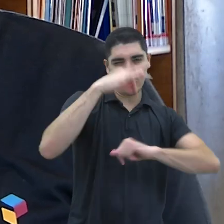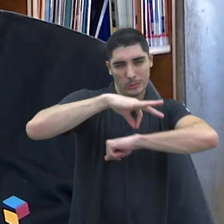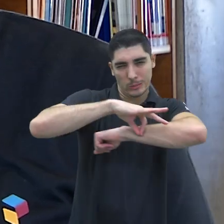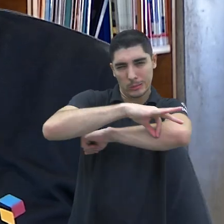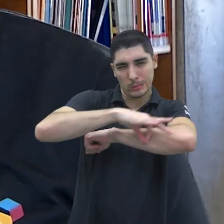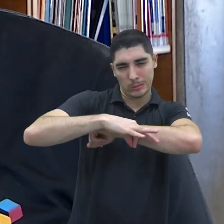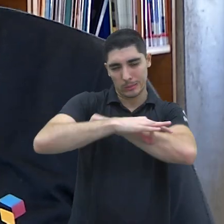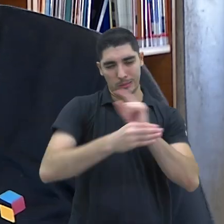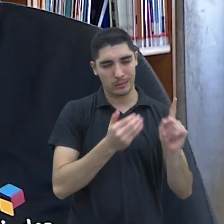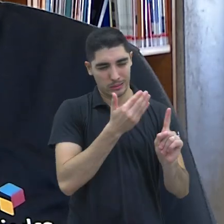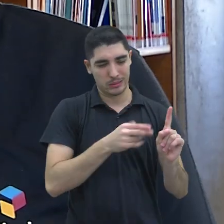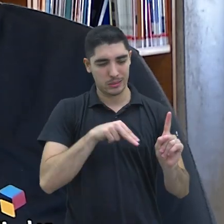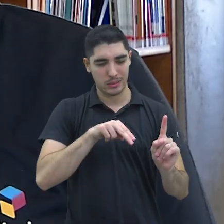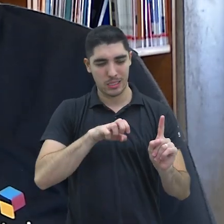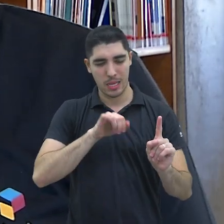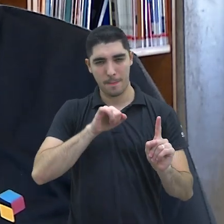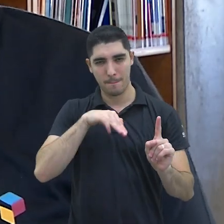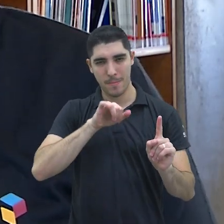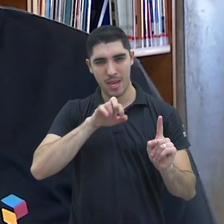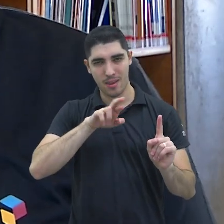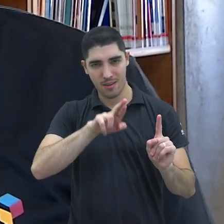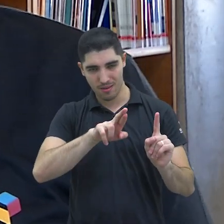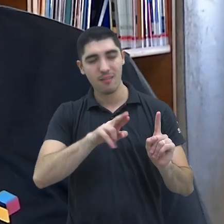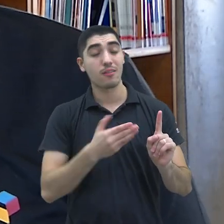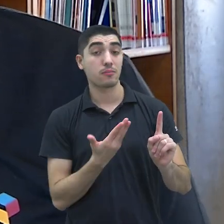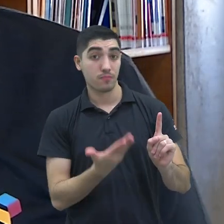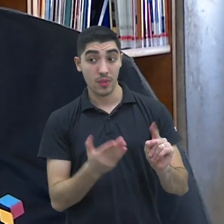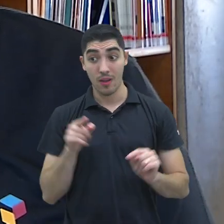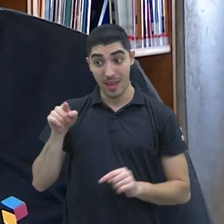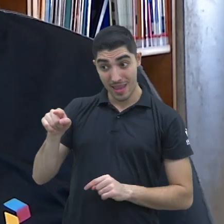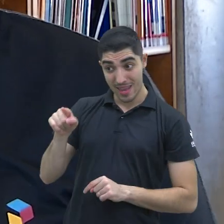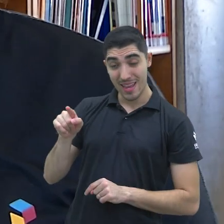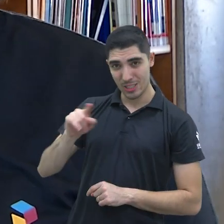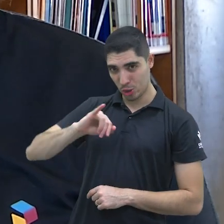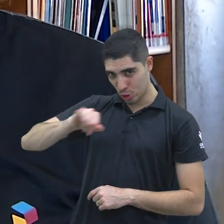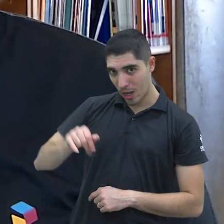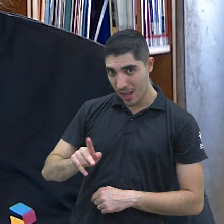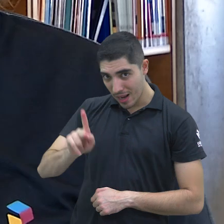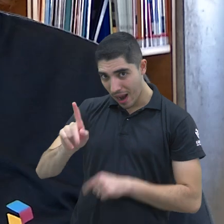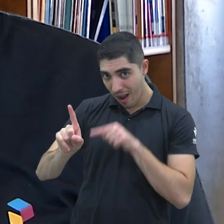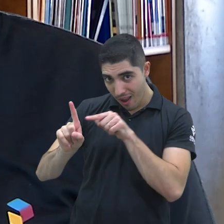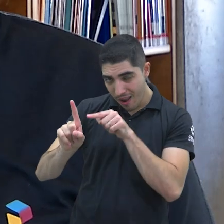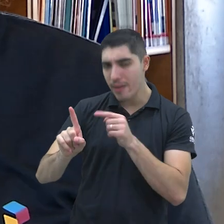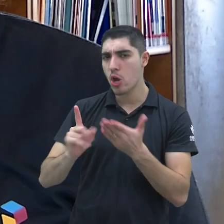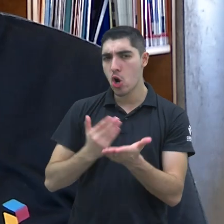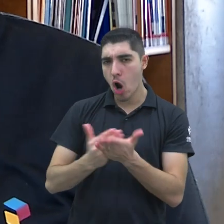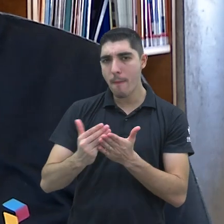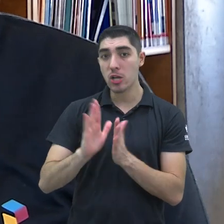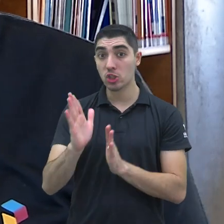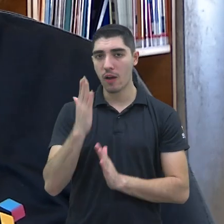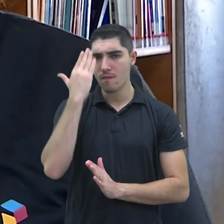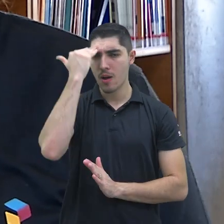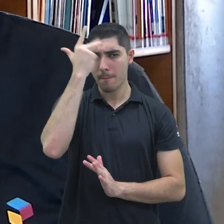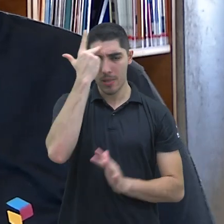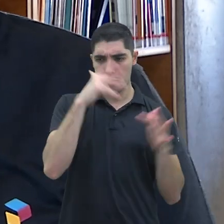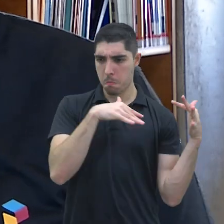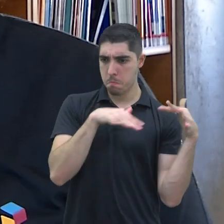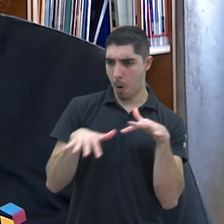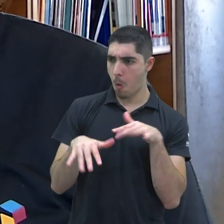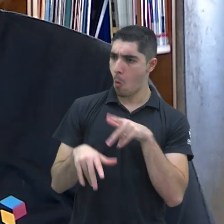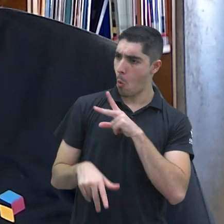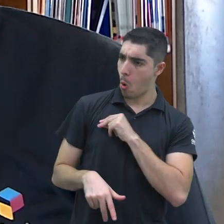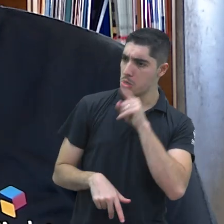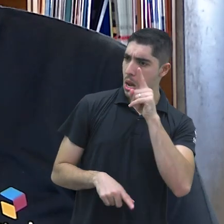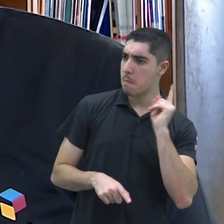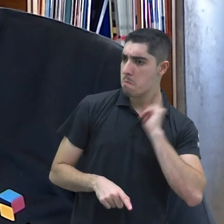pelo Niemeyer. Então, ele começa já essa sua fama de um político de obras